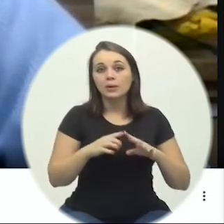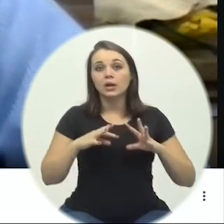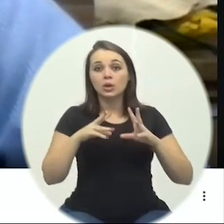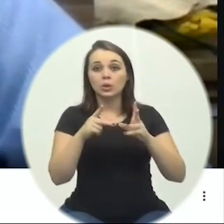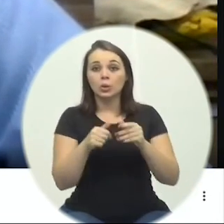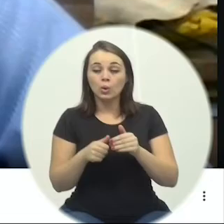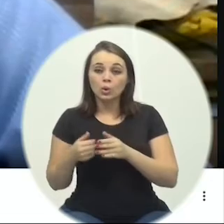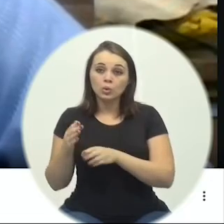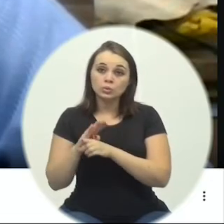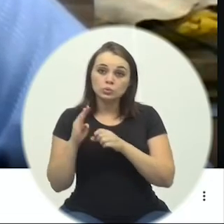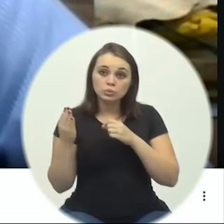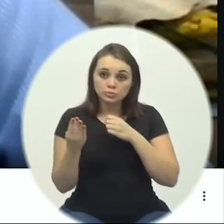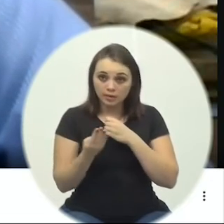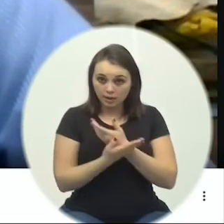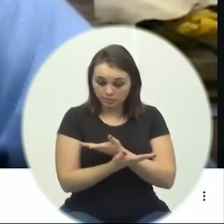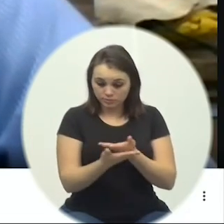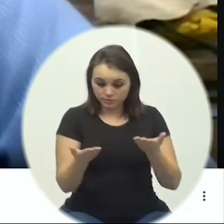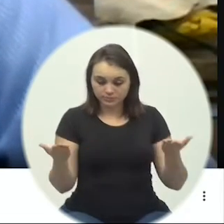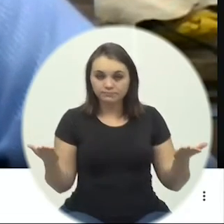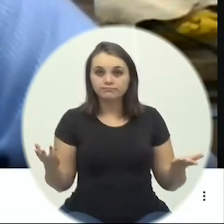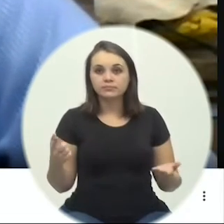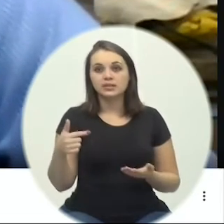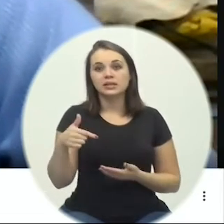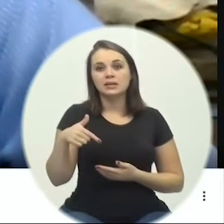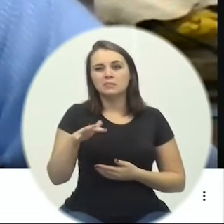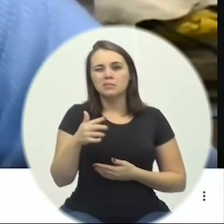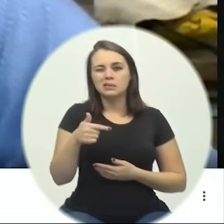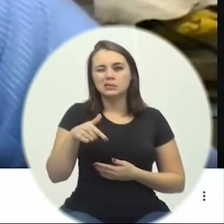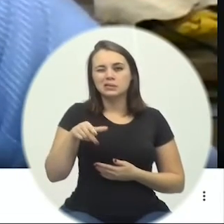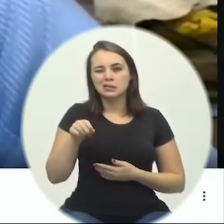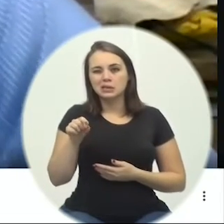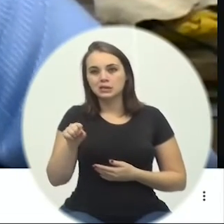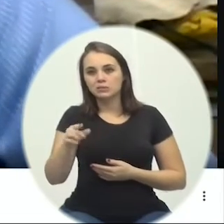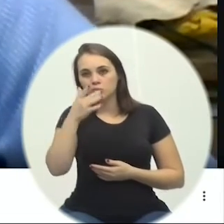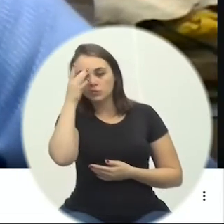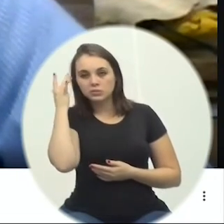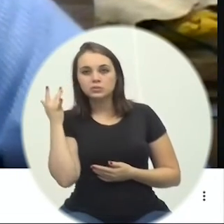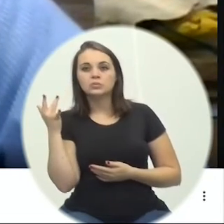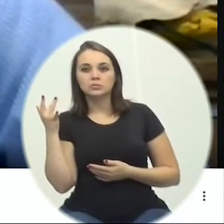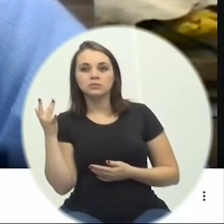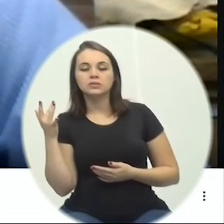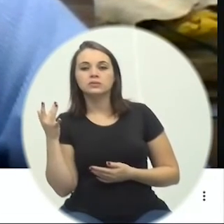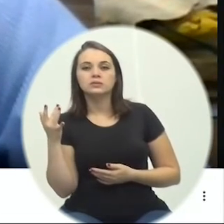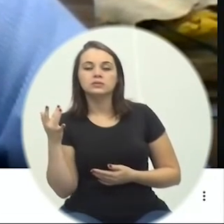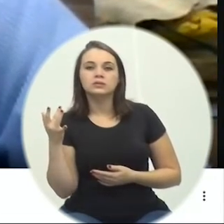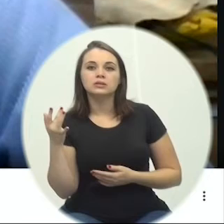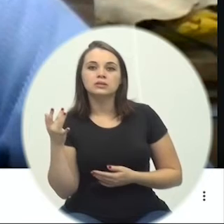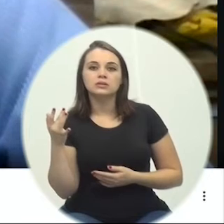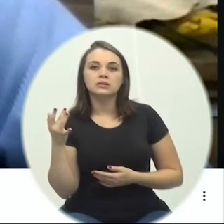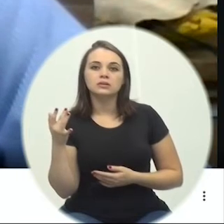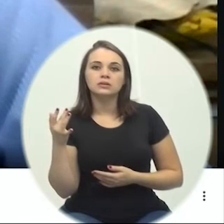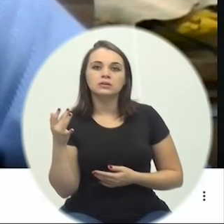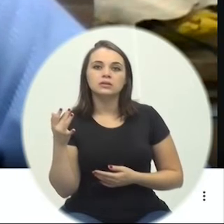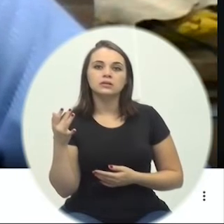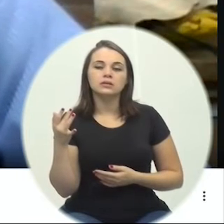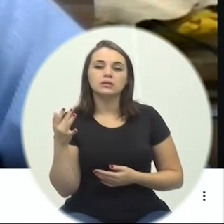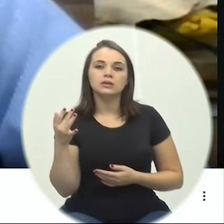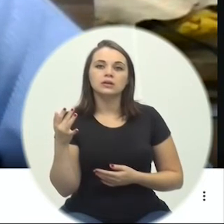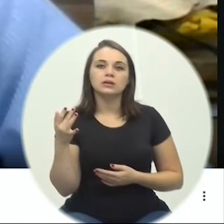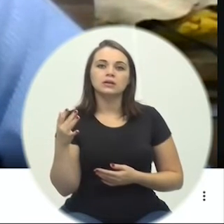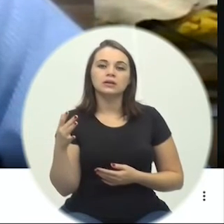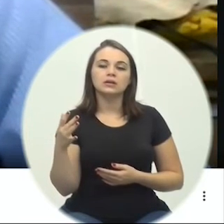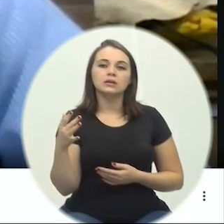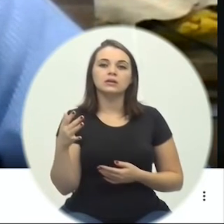esses bairros, né? Isso envolve 70 mil pessoas, não dava para fazer reunião, a gente fez para depois, então,